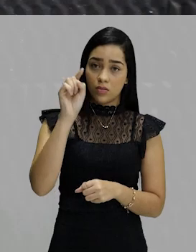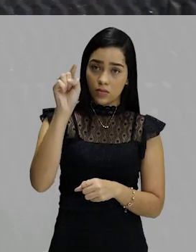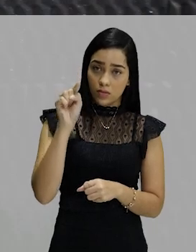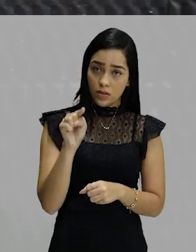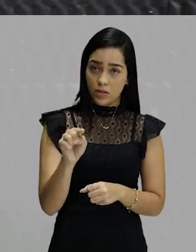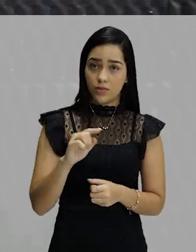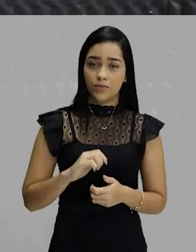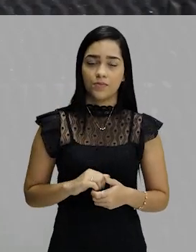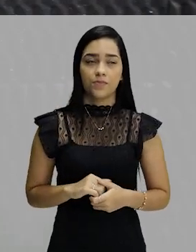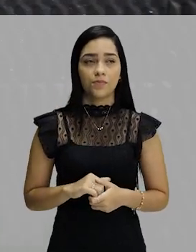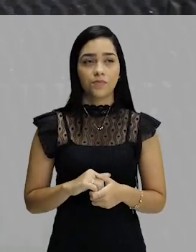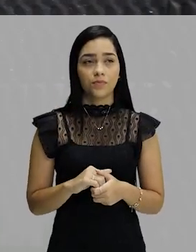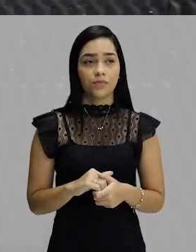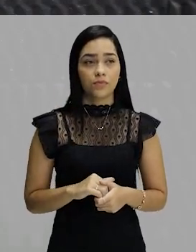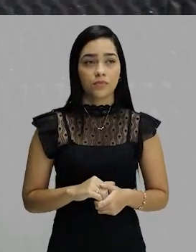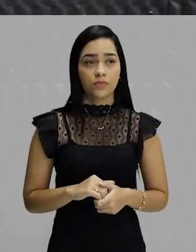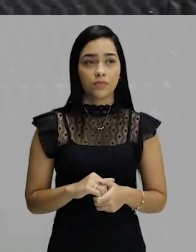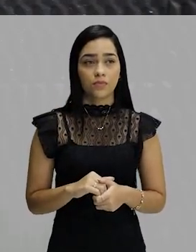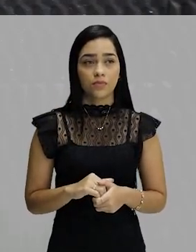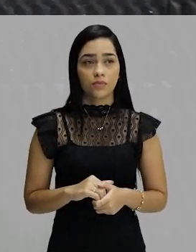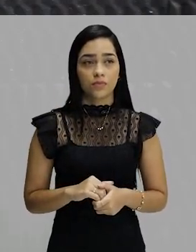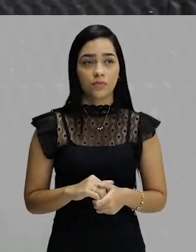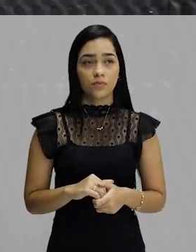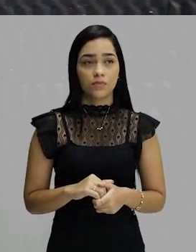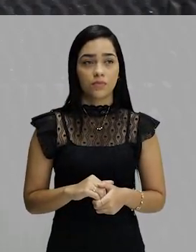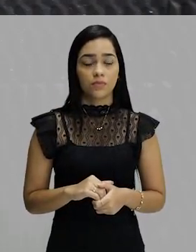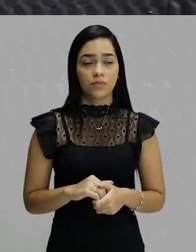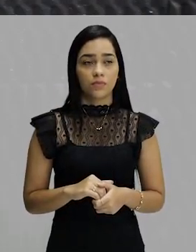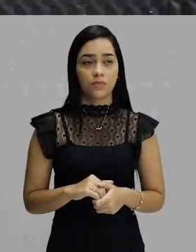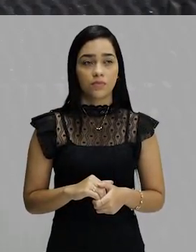né? 10 fatorial.